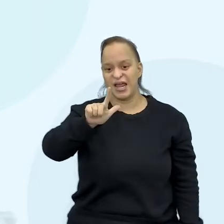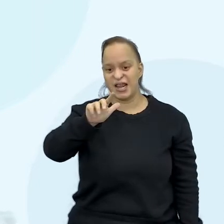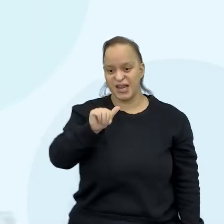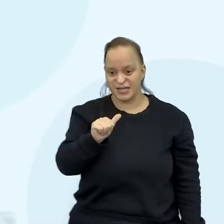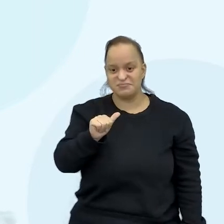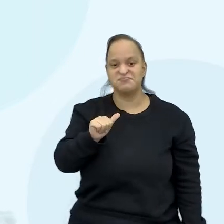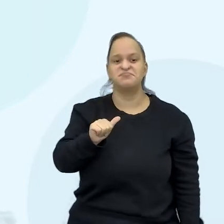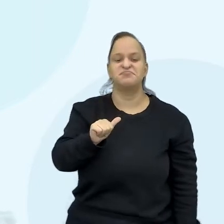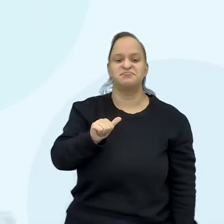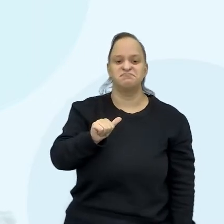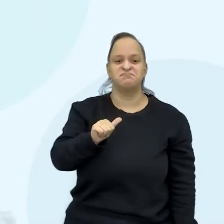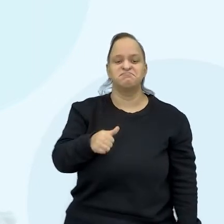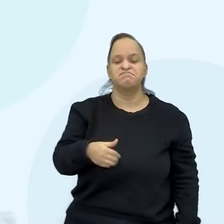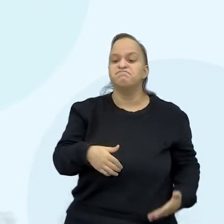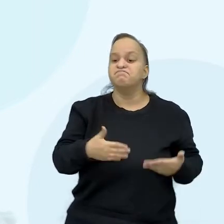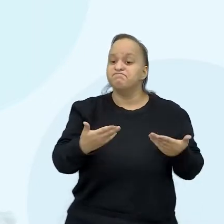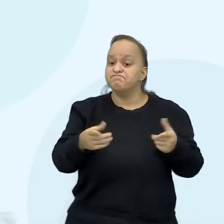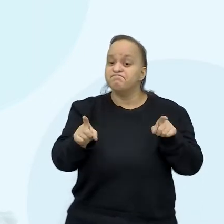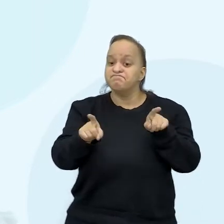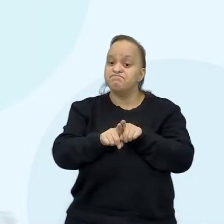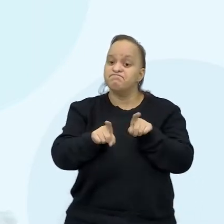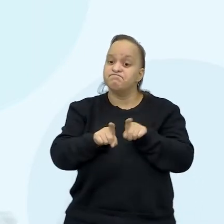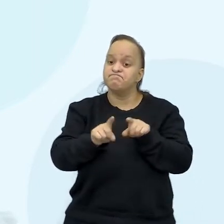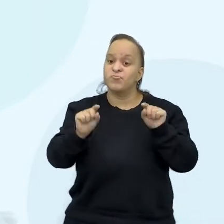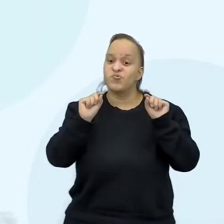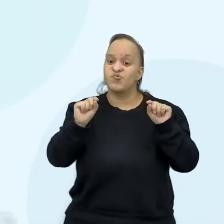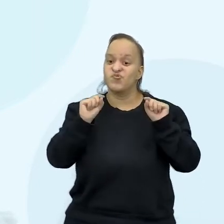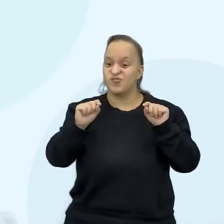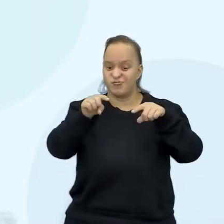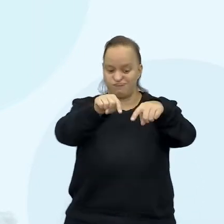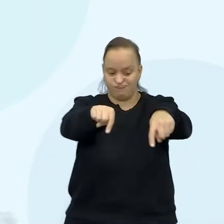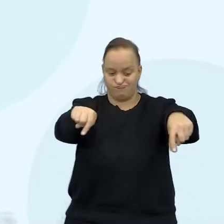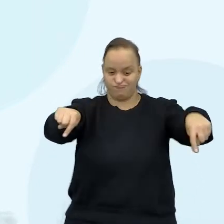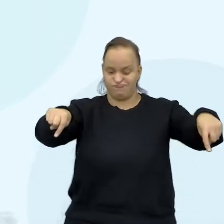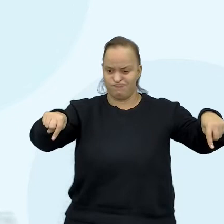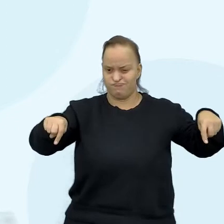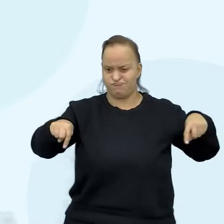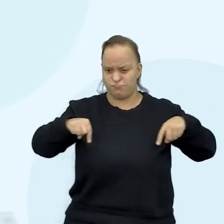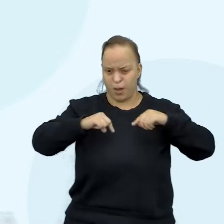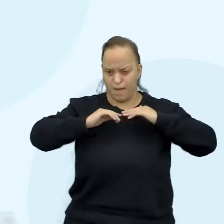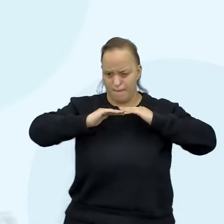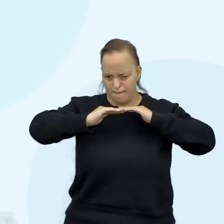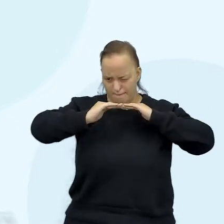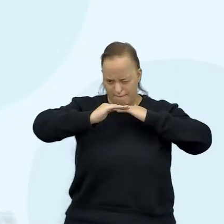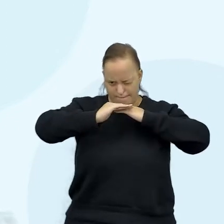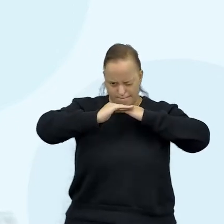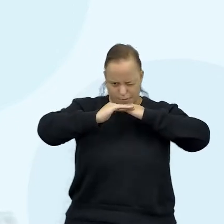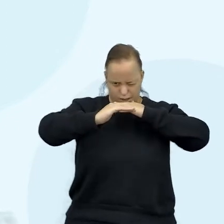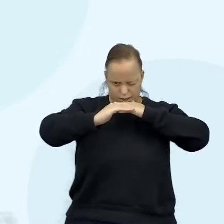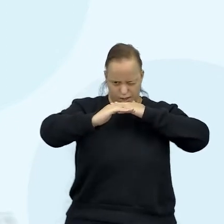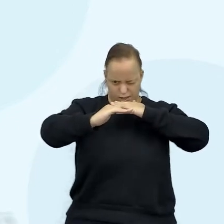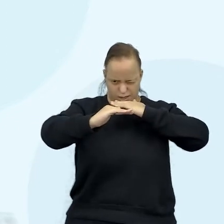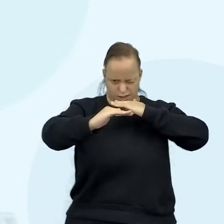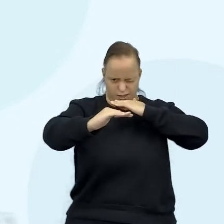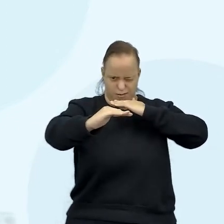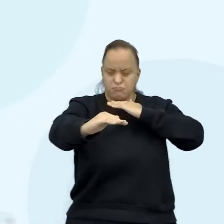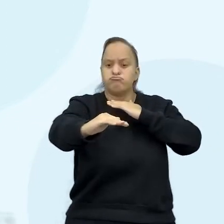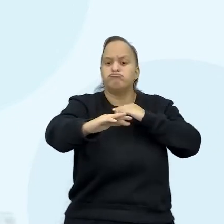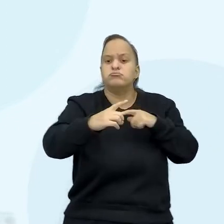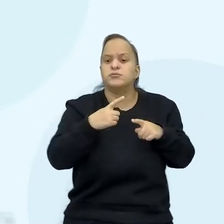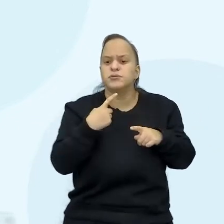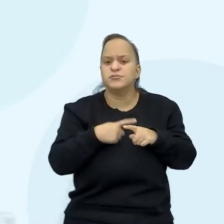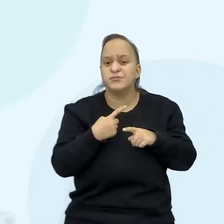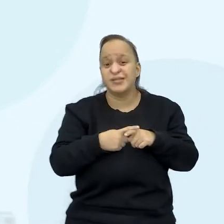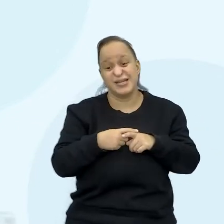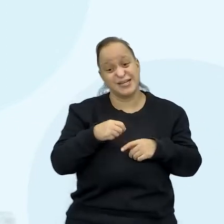eu também vou supor que o terreno que vamos fazer a nossa construção seja plano, tá? Por que plano? Porque